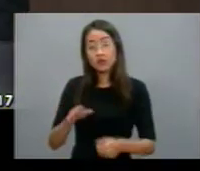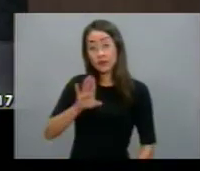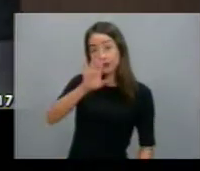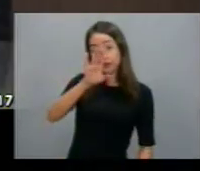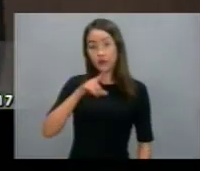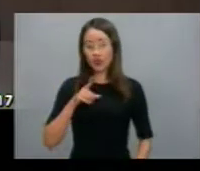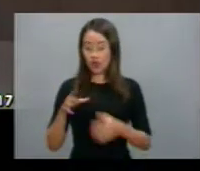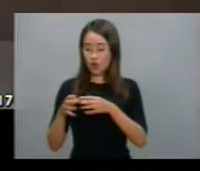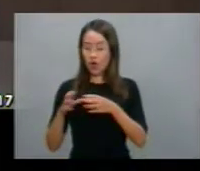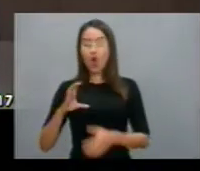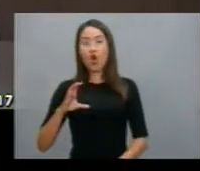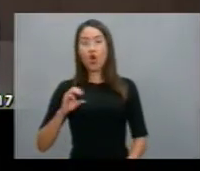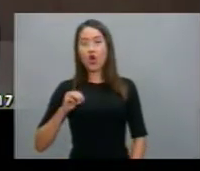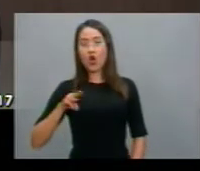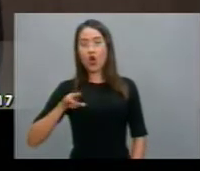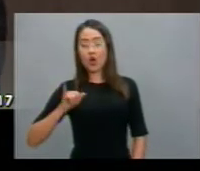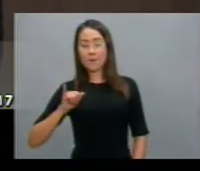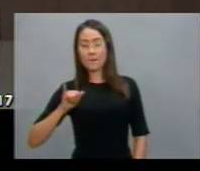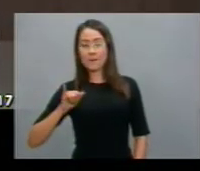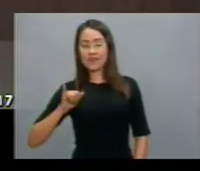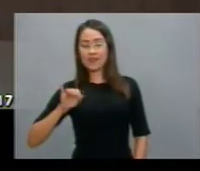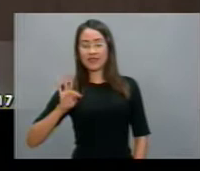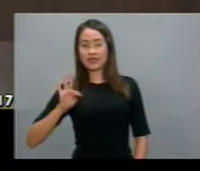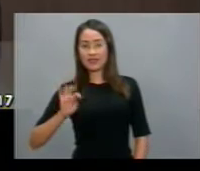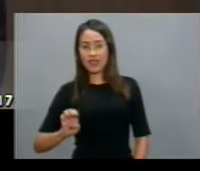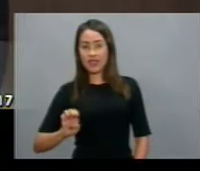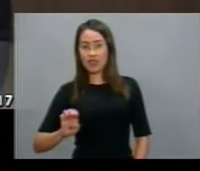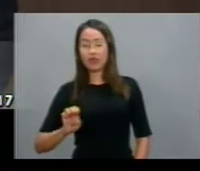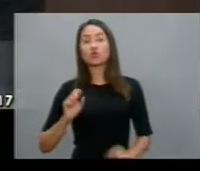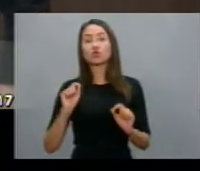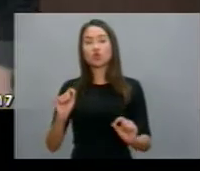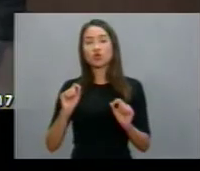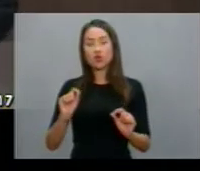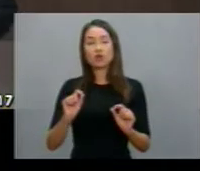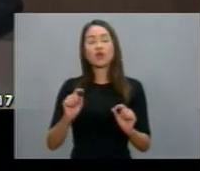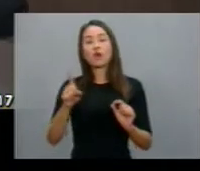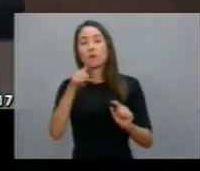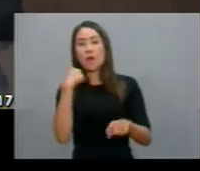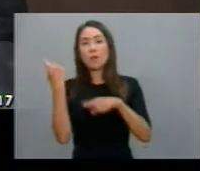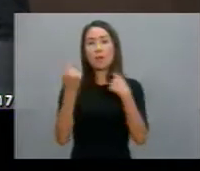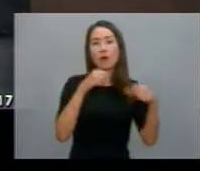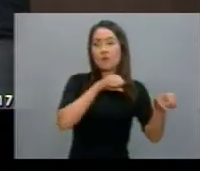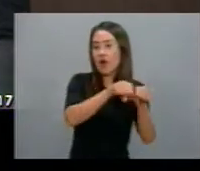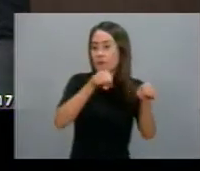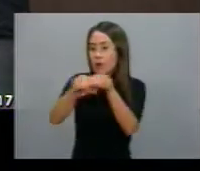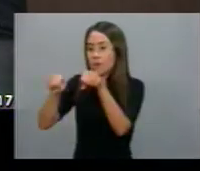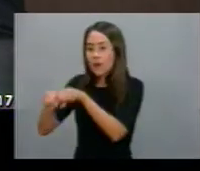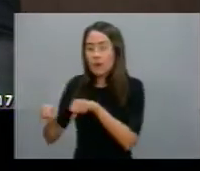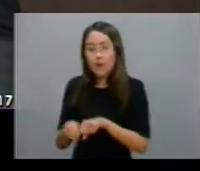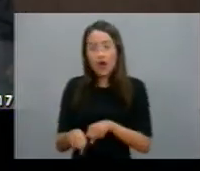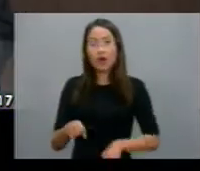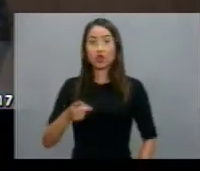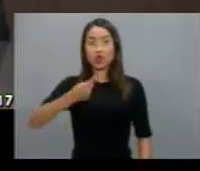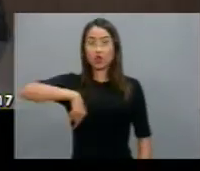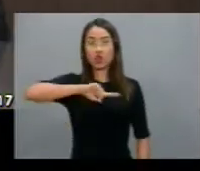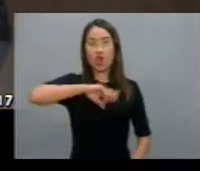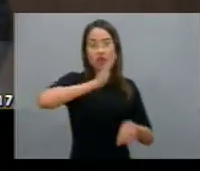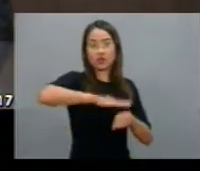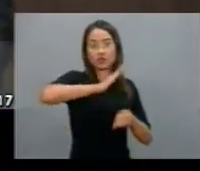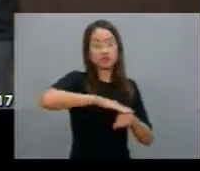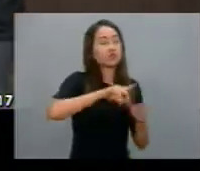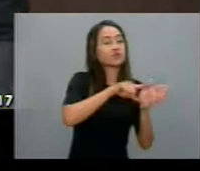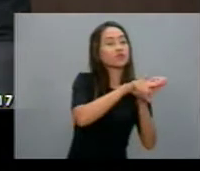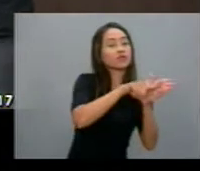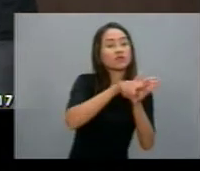Homicídios, ao longo do ano inteiro de 2016, vasculhou mais de